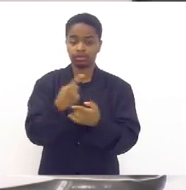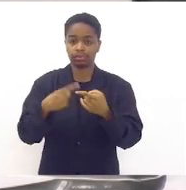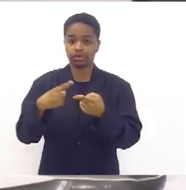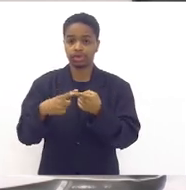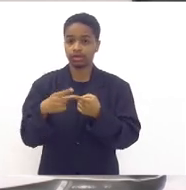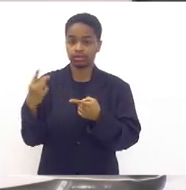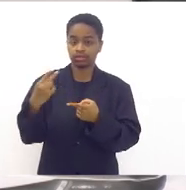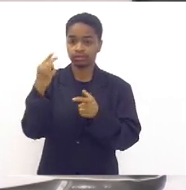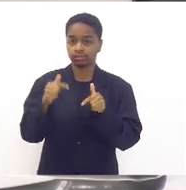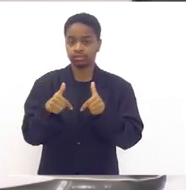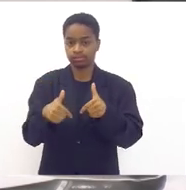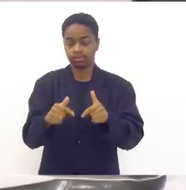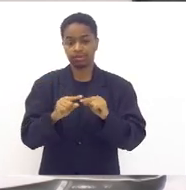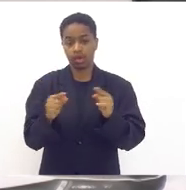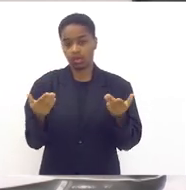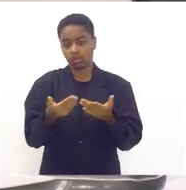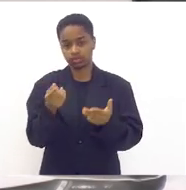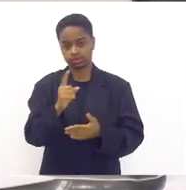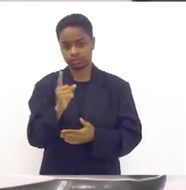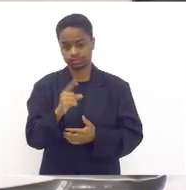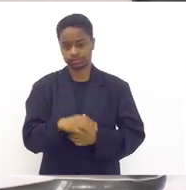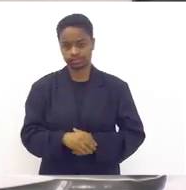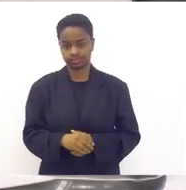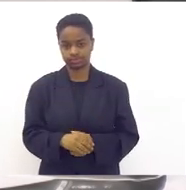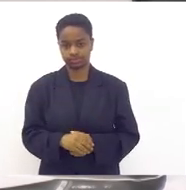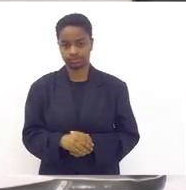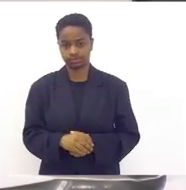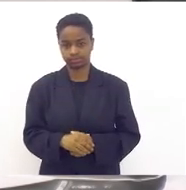impossibilidade de execução, mas não é o caso hoje aqui.